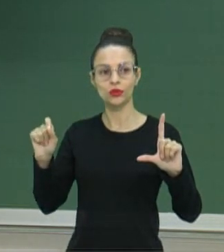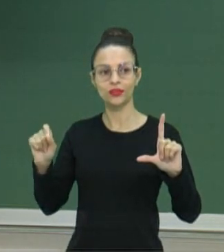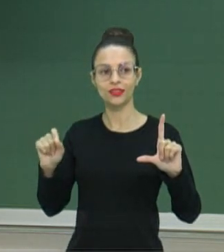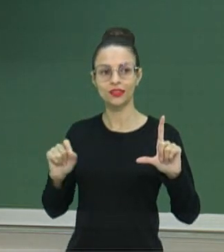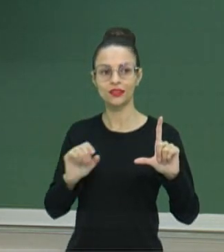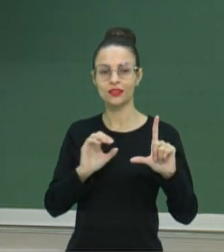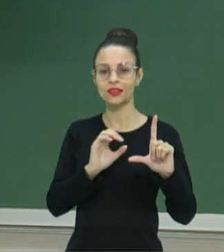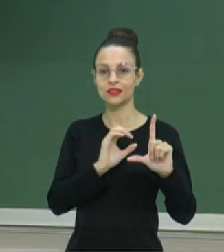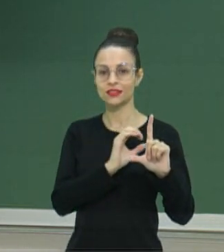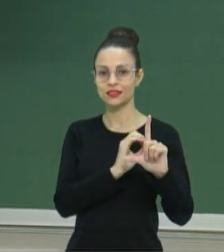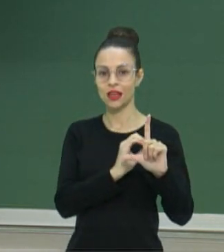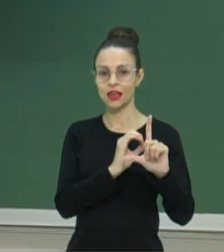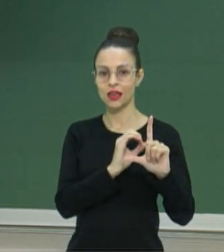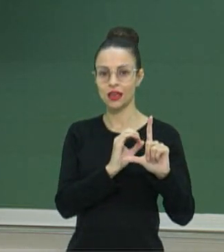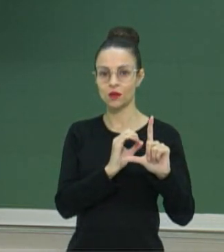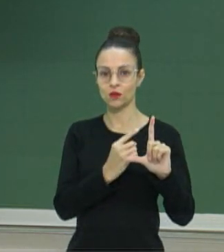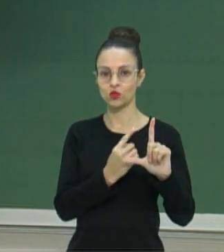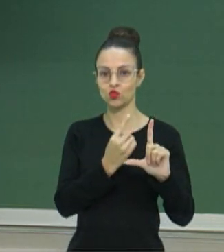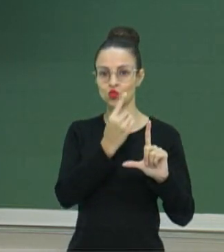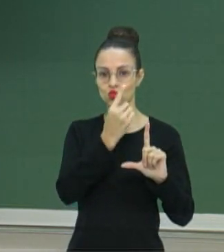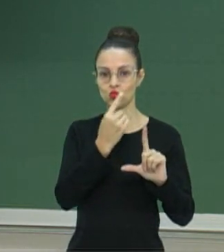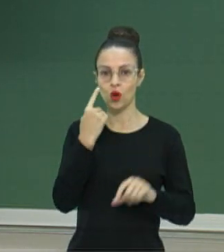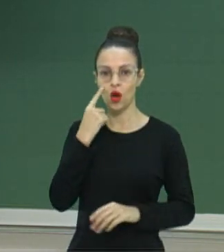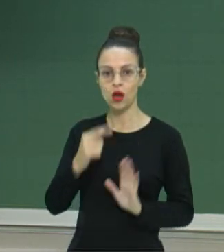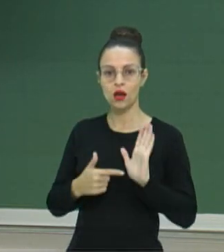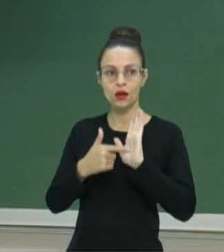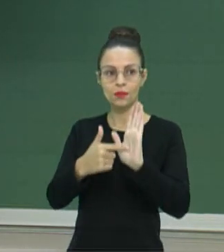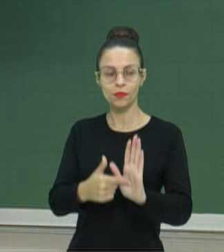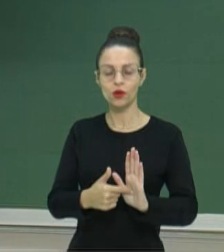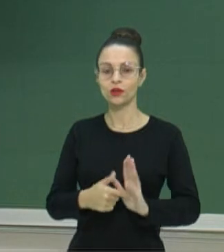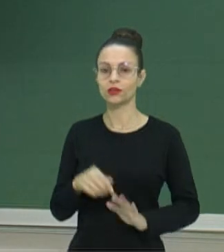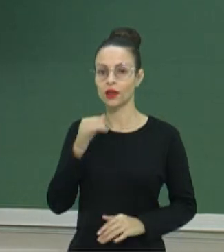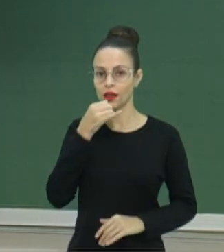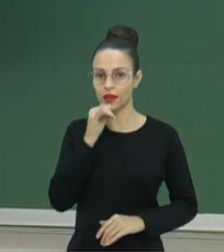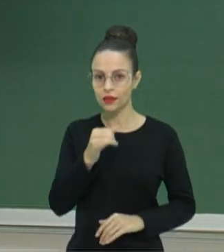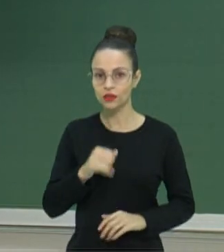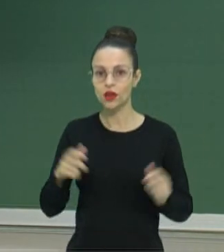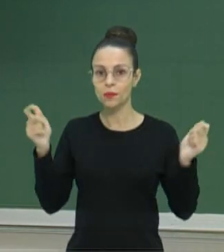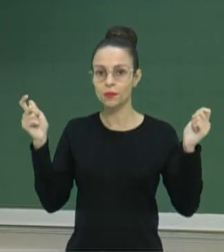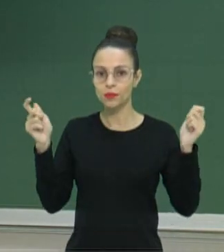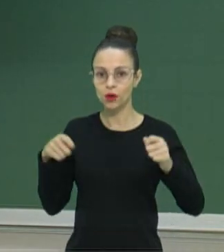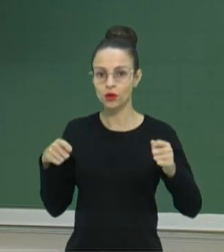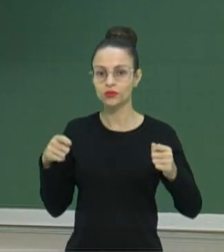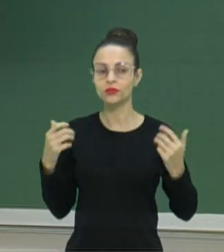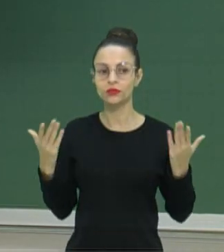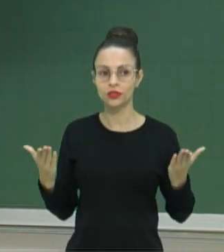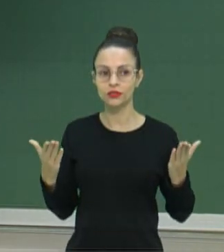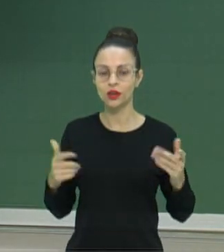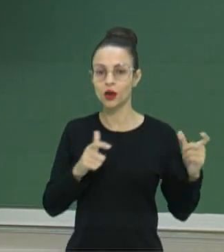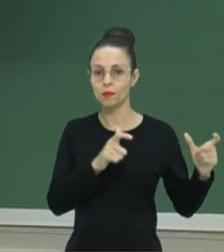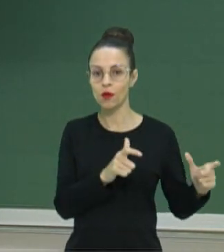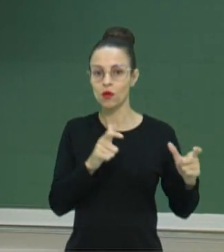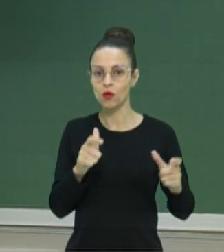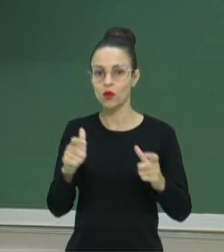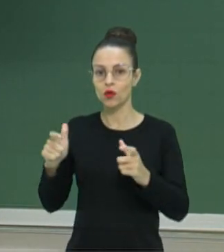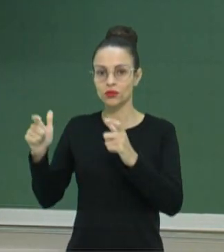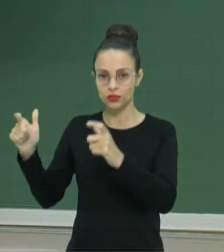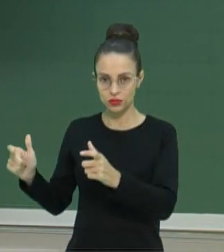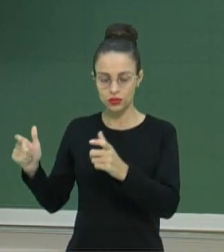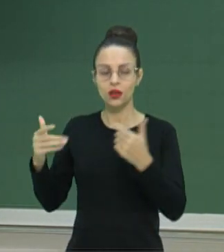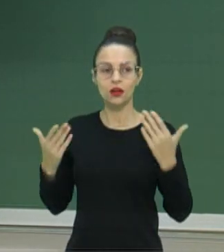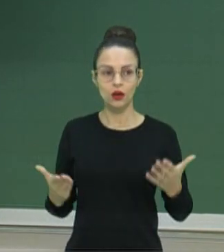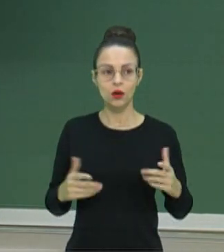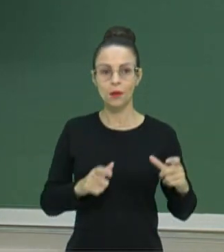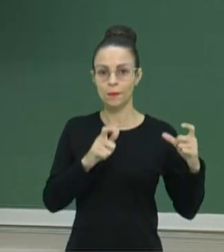de 0 a 1, né, o gráfico está mostrando energia potencial por posição, certo? Ou seja,